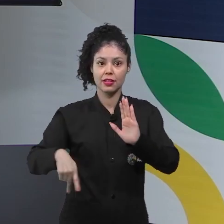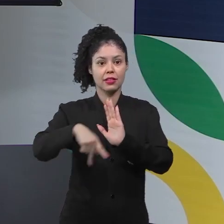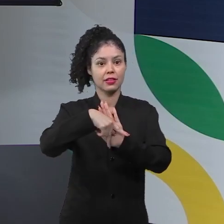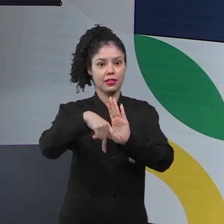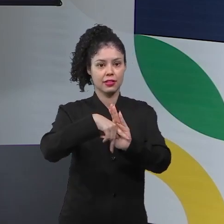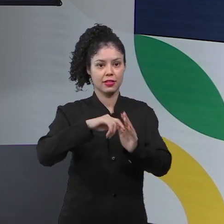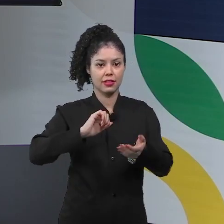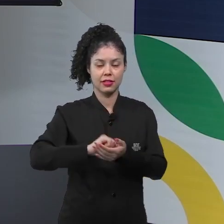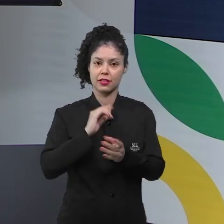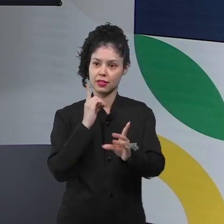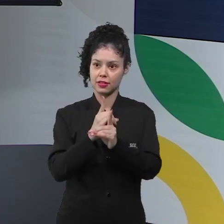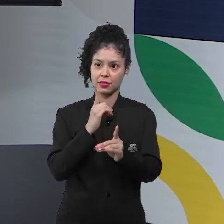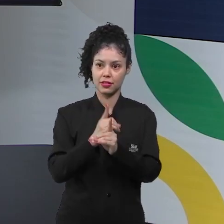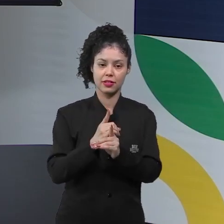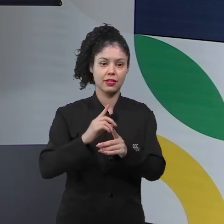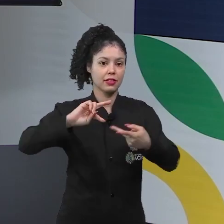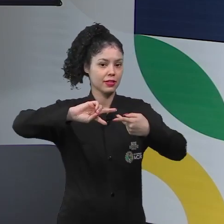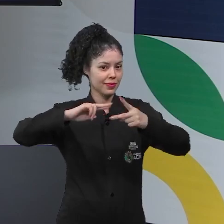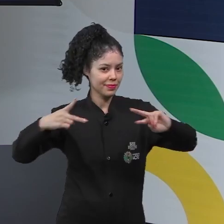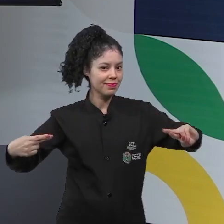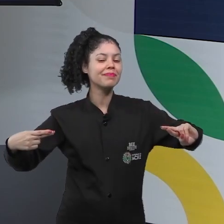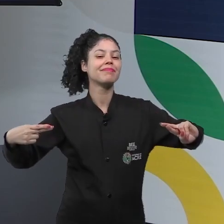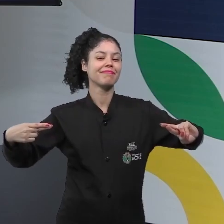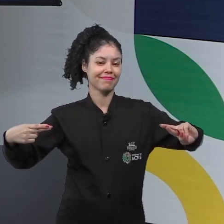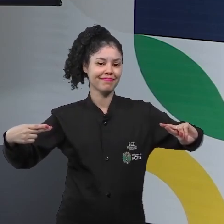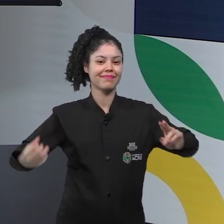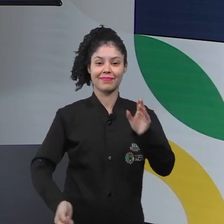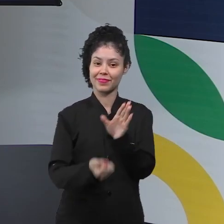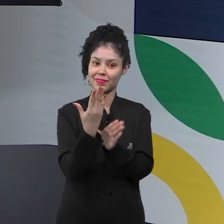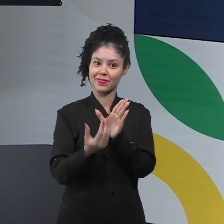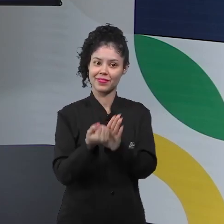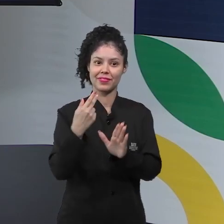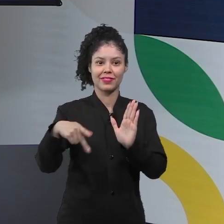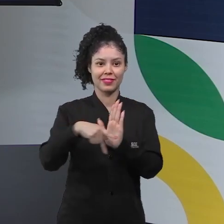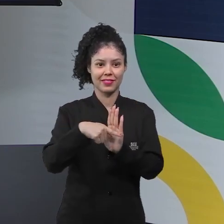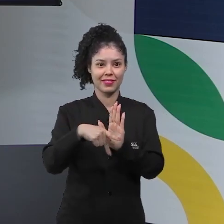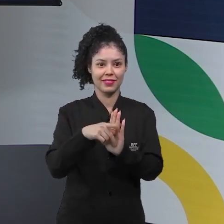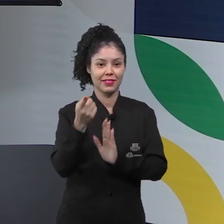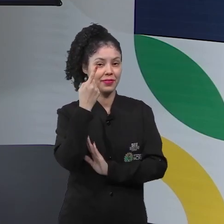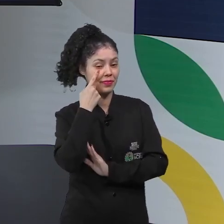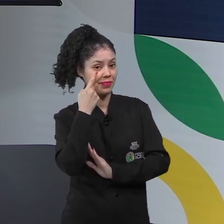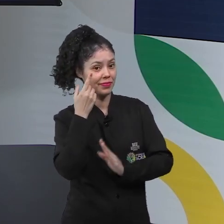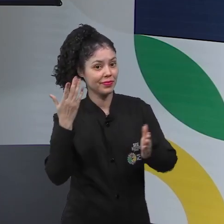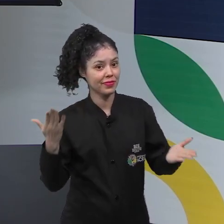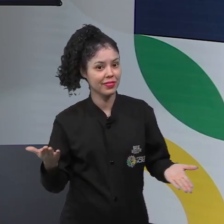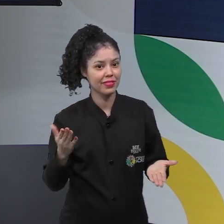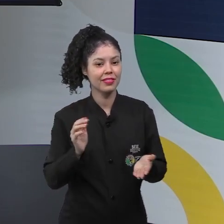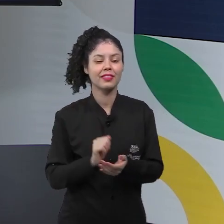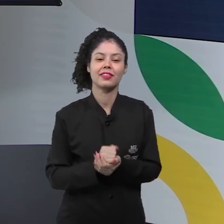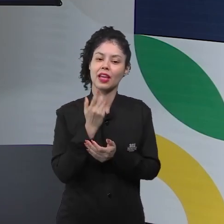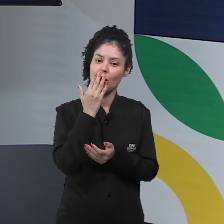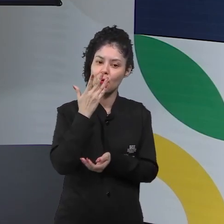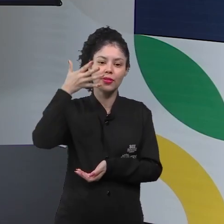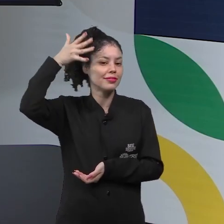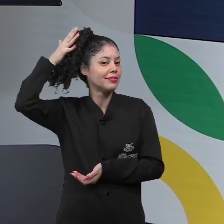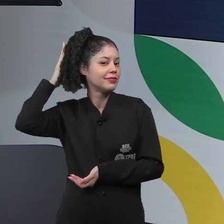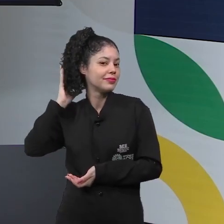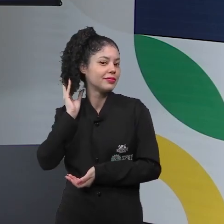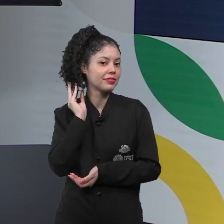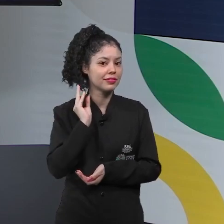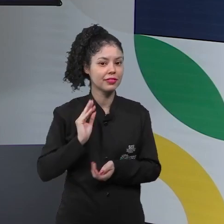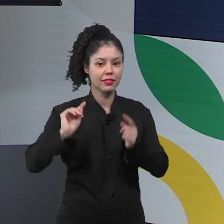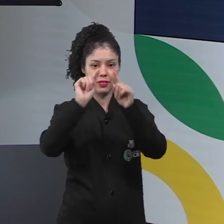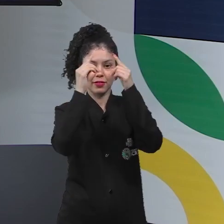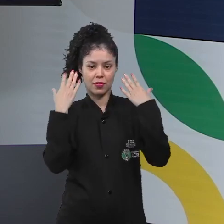características encontradas ali no nosso DNA que vai produzir, né, a cor ali dos nossos olhos, a cor do cabelo, o formato